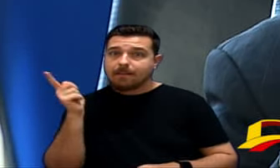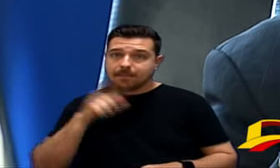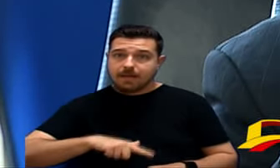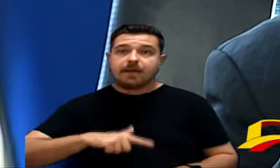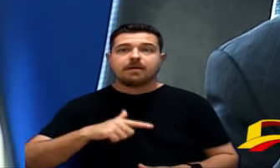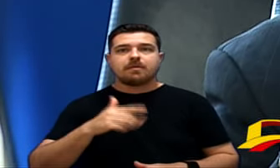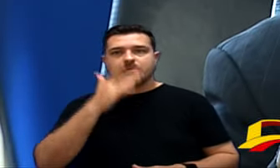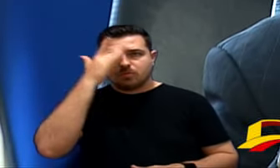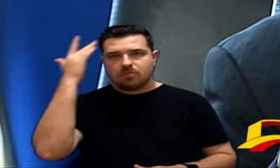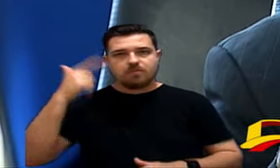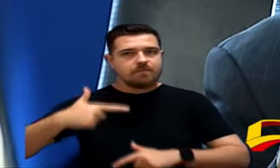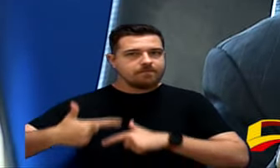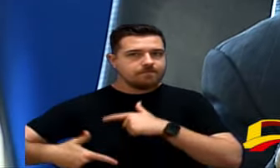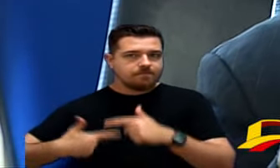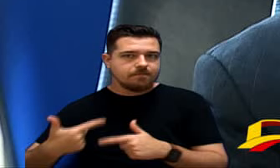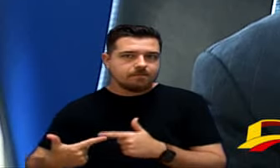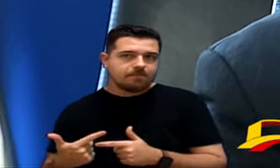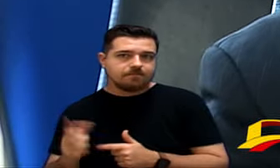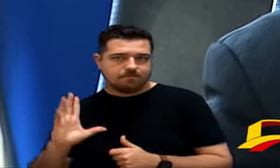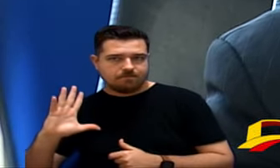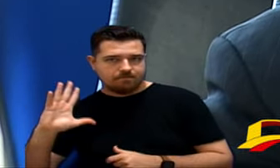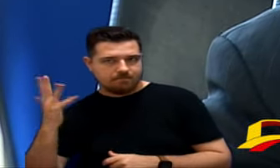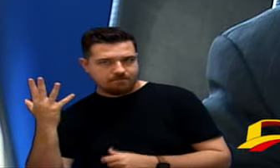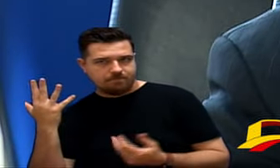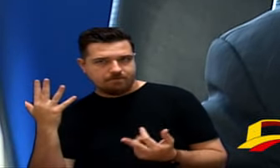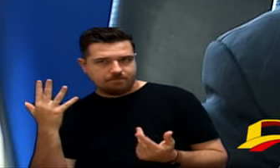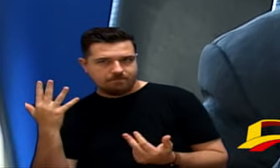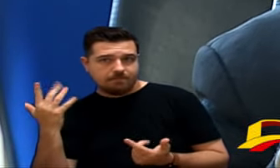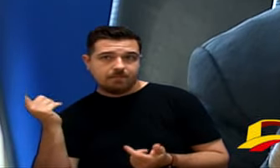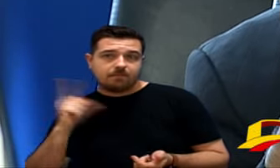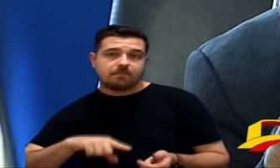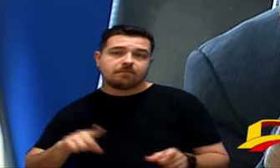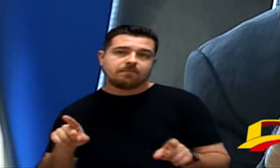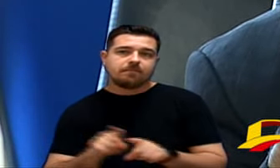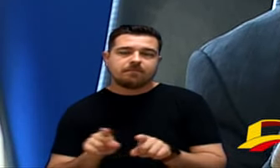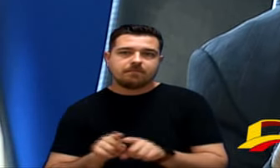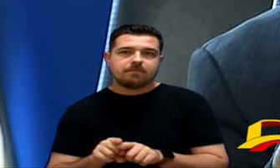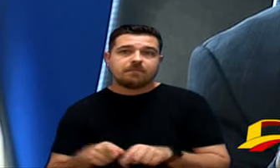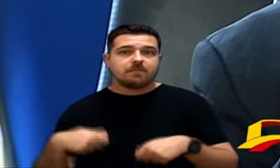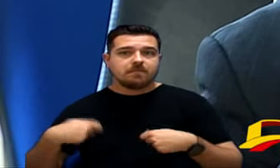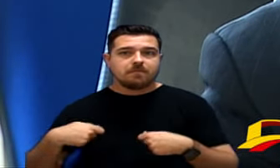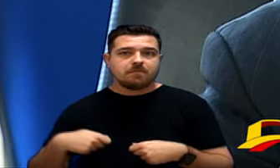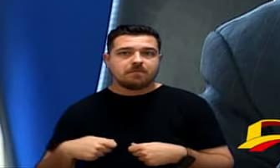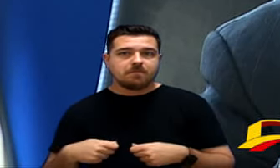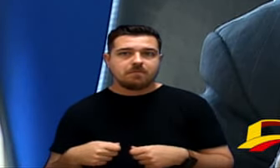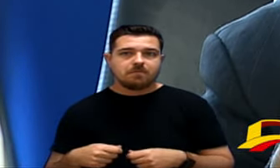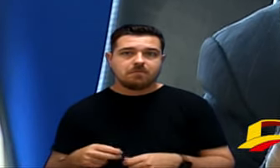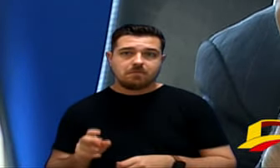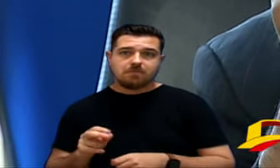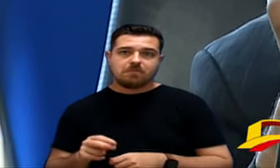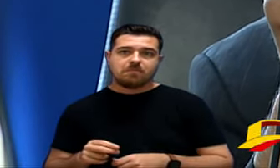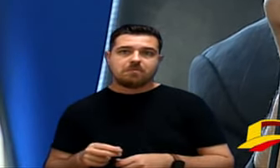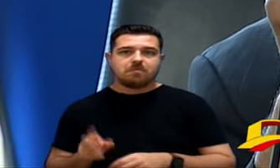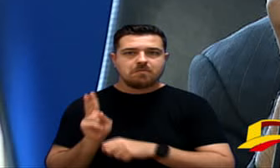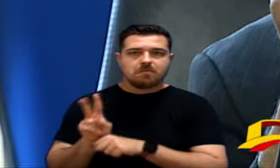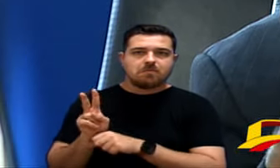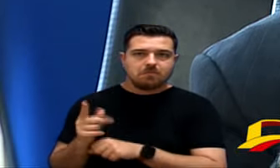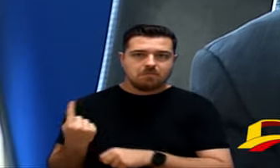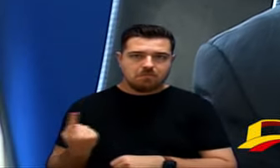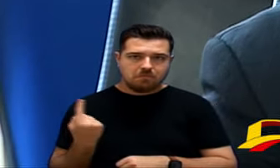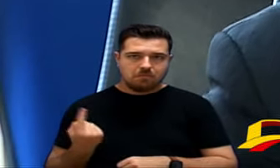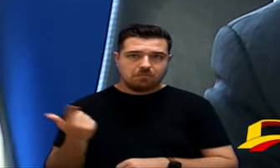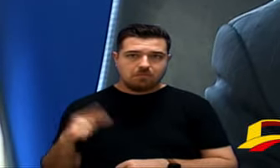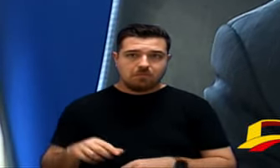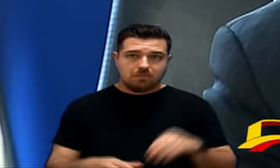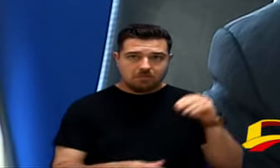que às vezes sofrem esse tipo de situação e se eles têm que que ter a própria defesa deles ou se dentro desse